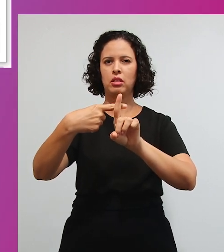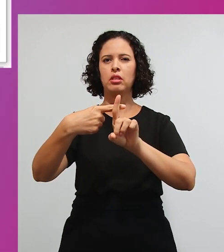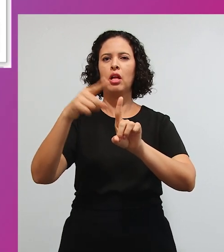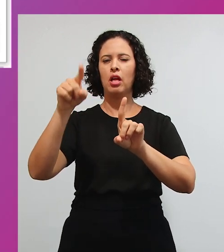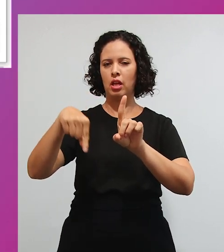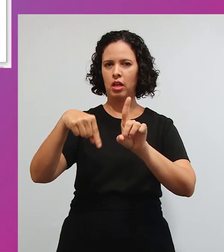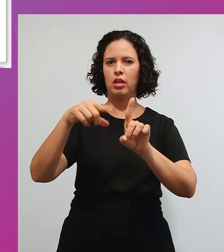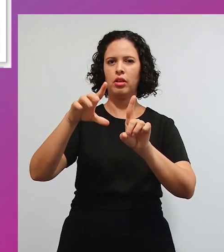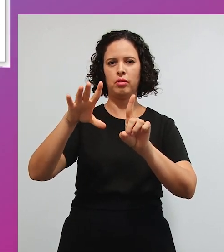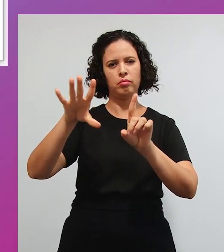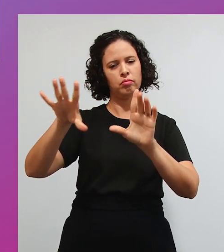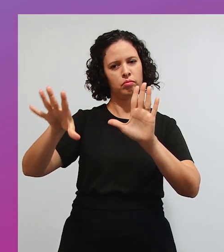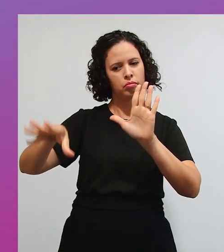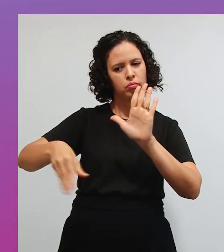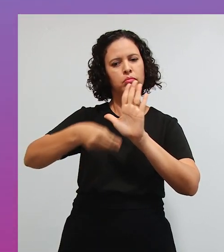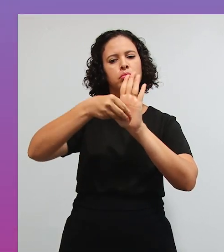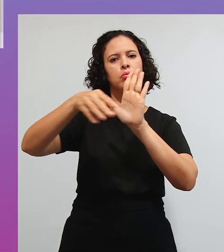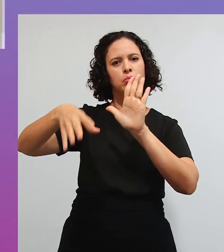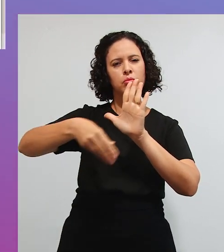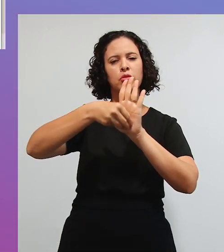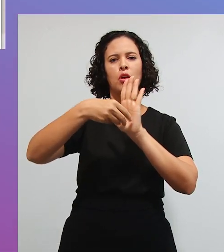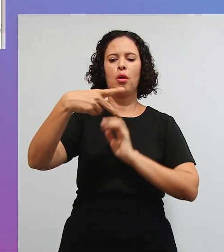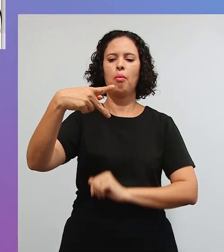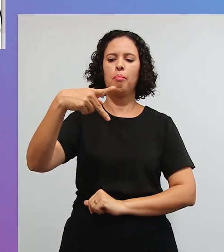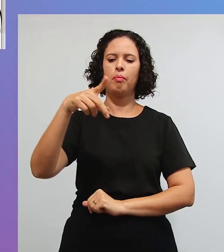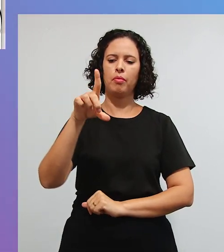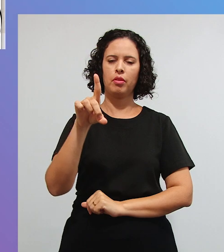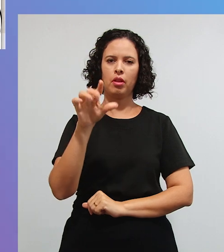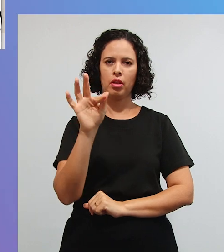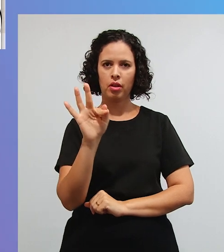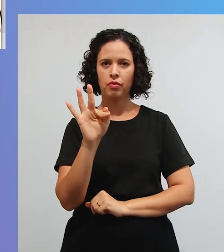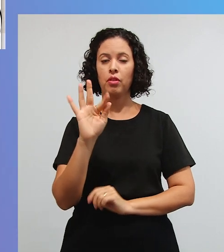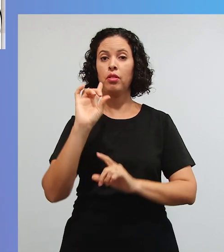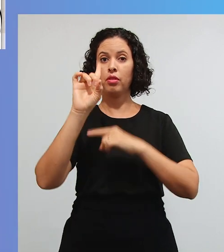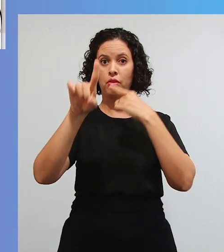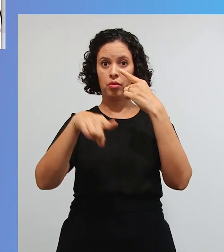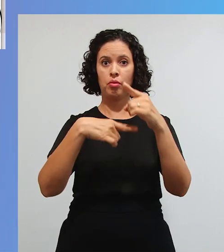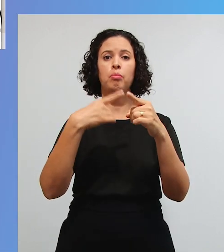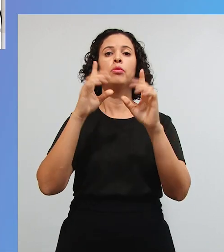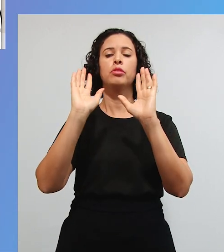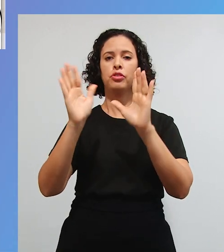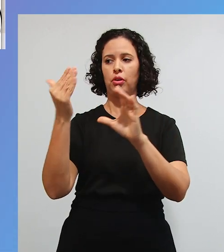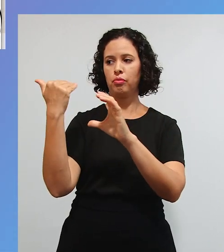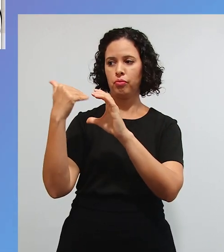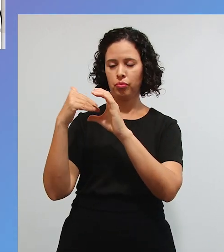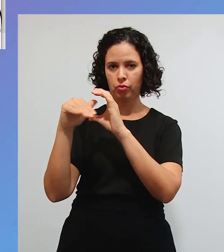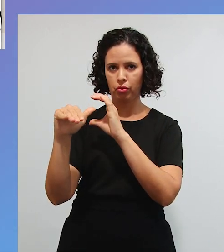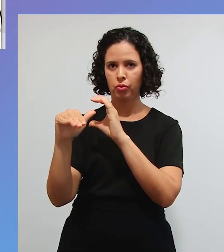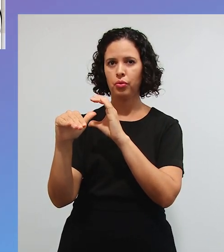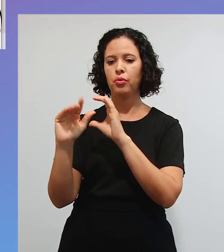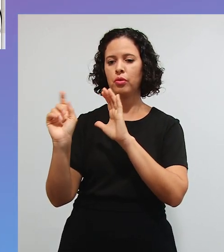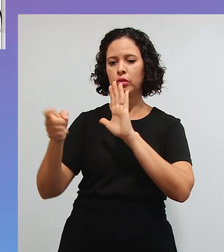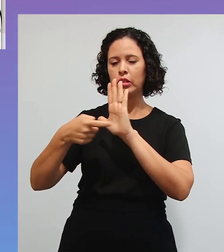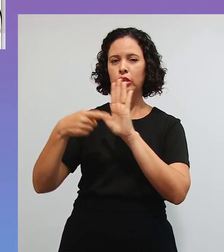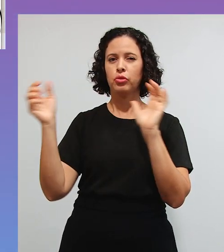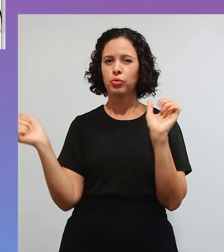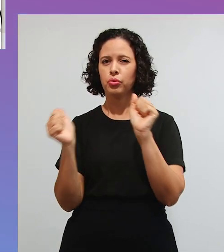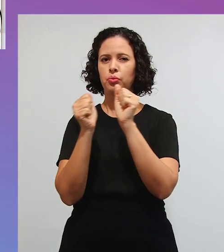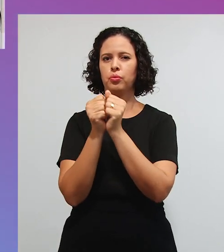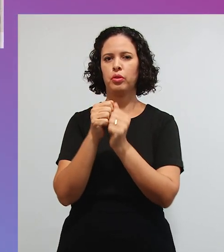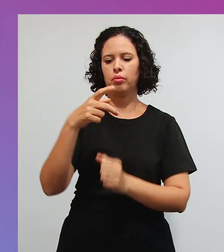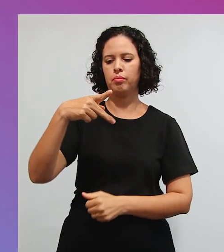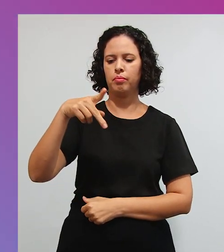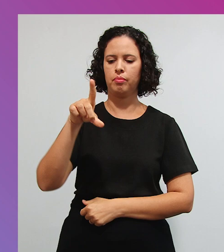continue inserindo os arquivos PDF. Passo 5. Após enviar todos os arquivos separados, clique na opção